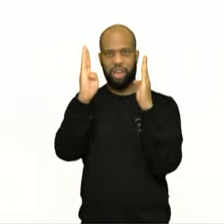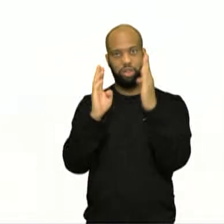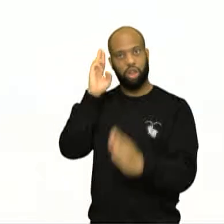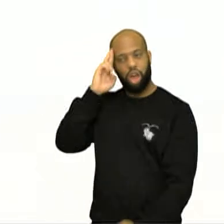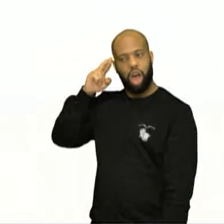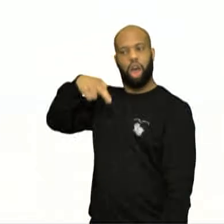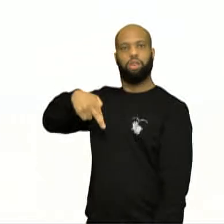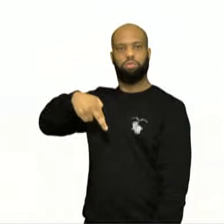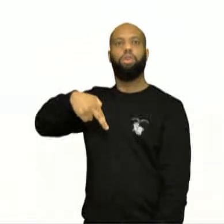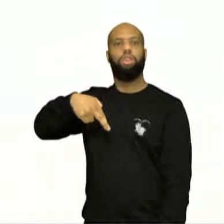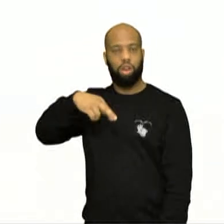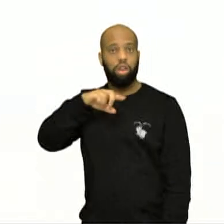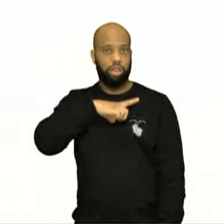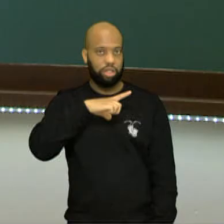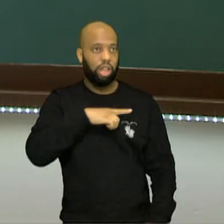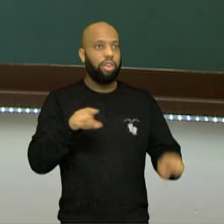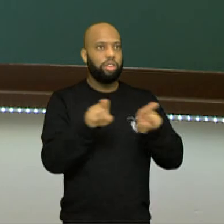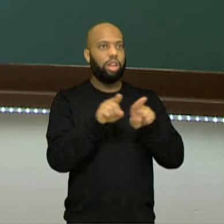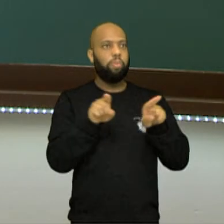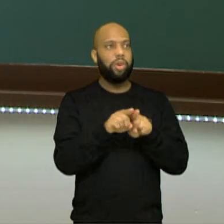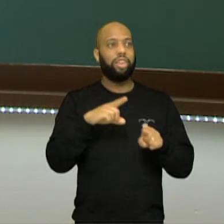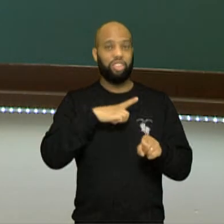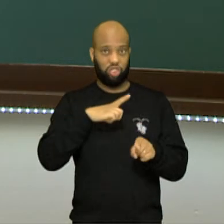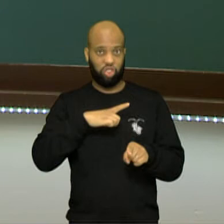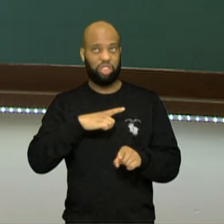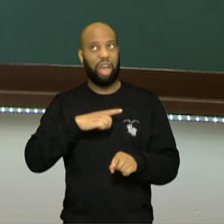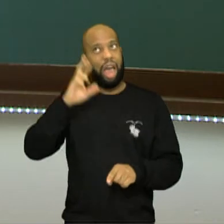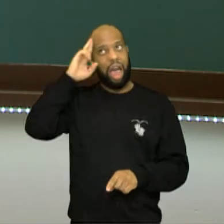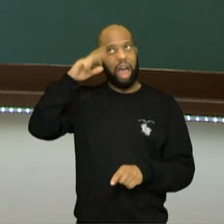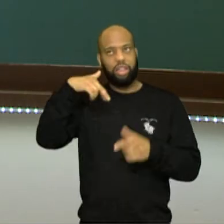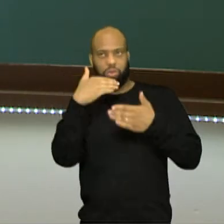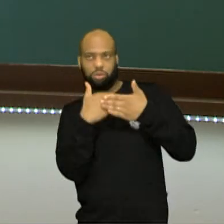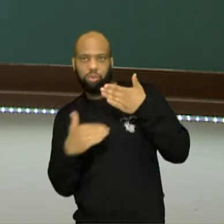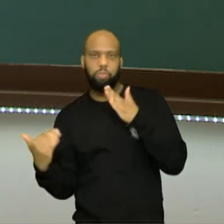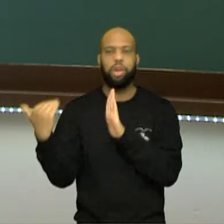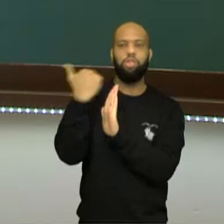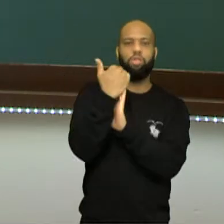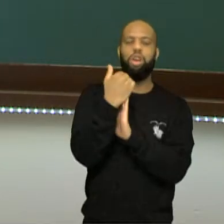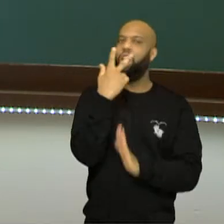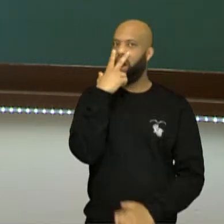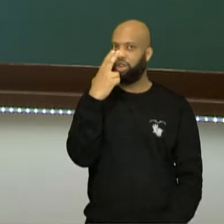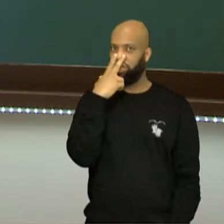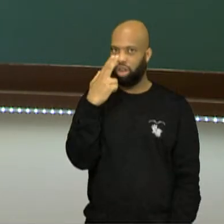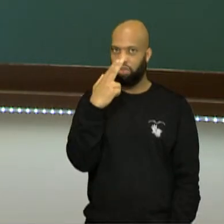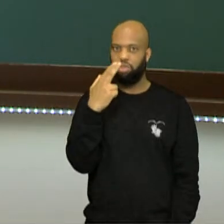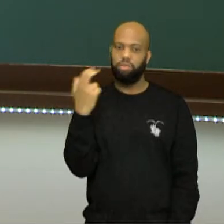racionalismo iluminista e ao predomínio da razão em